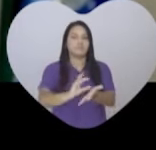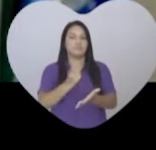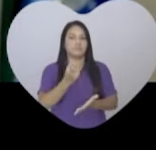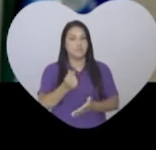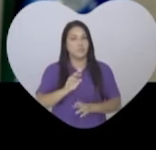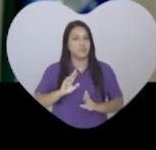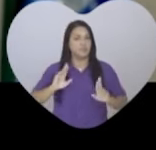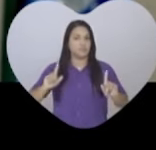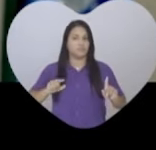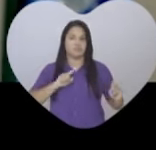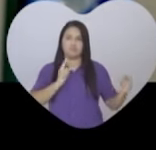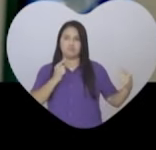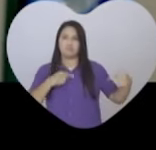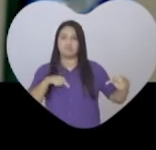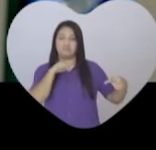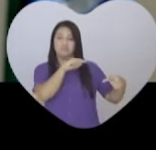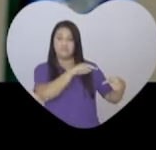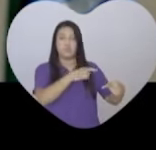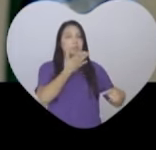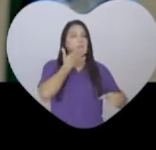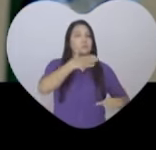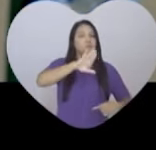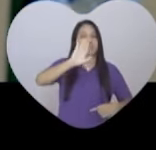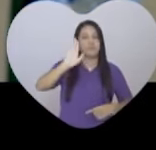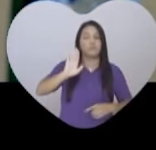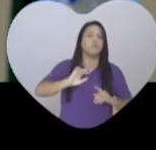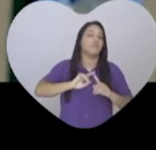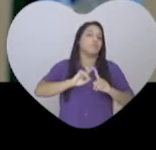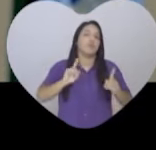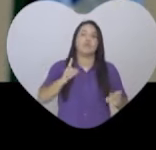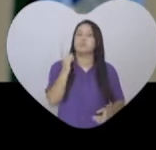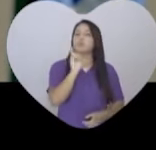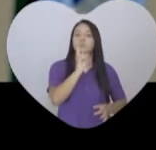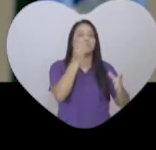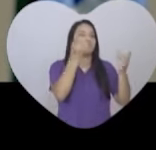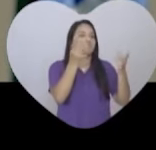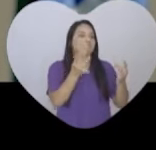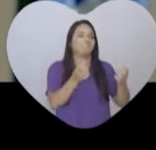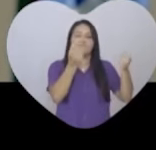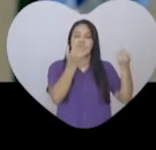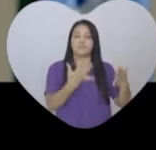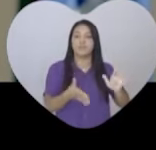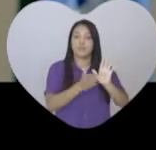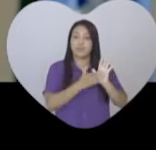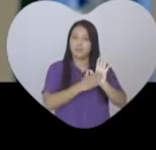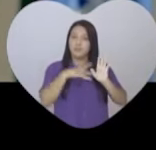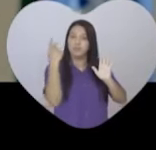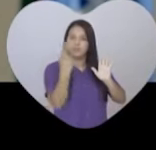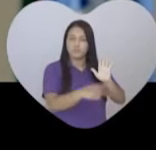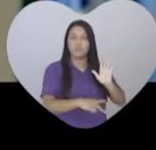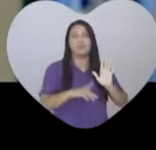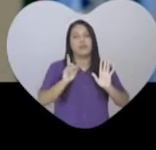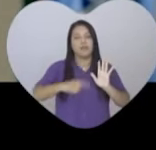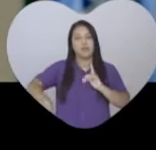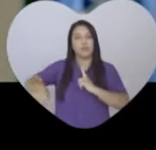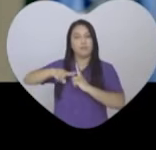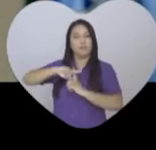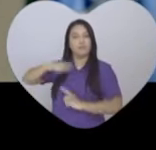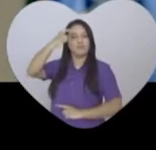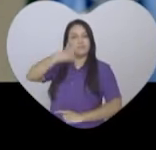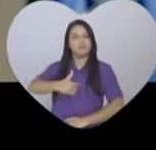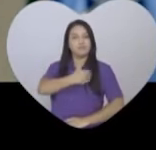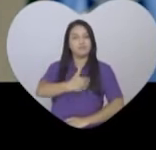e de onde vai sair o dinheiro. Diferente do meu adversário, que faz promessas ao vento, sem explicar e detalhar suas